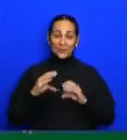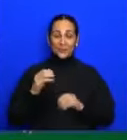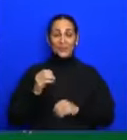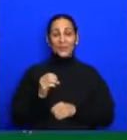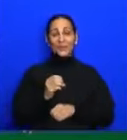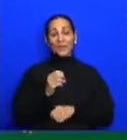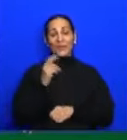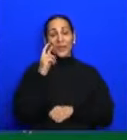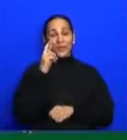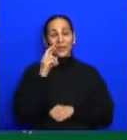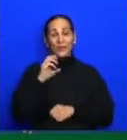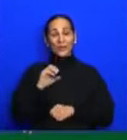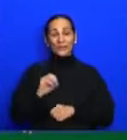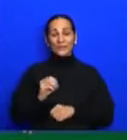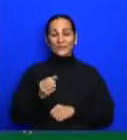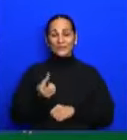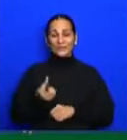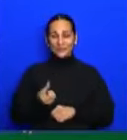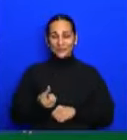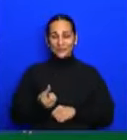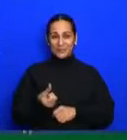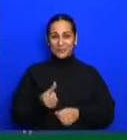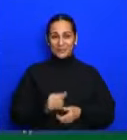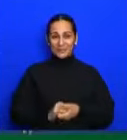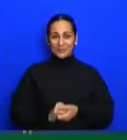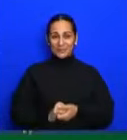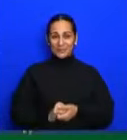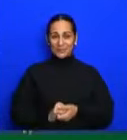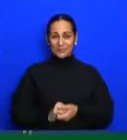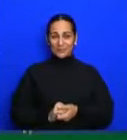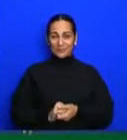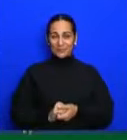06. Rosa 06.